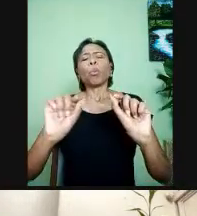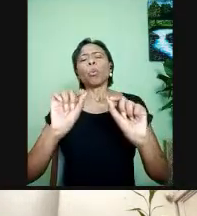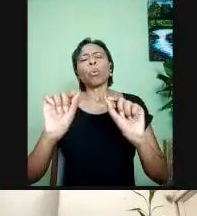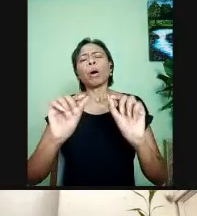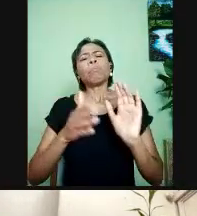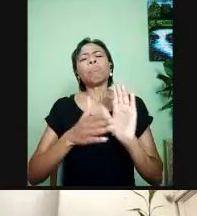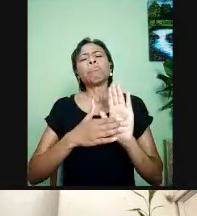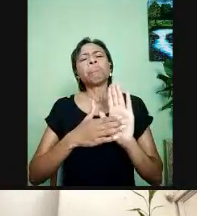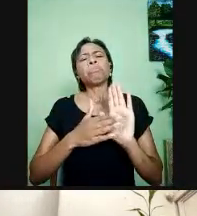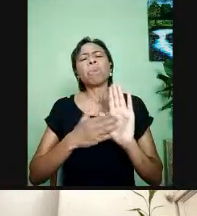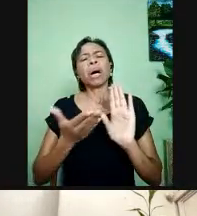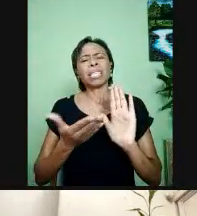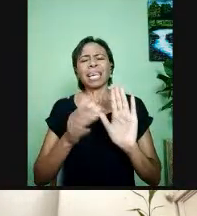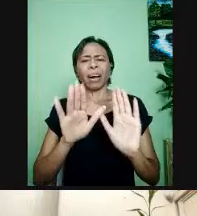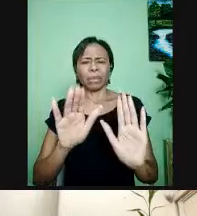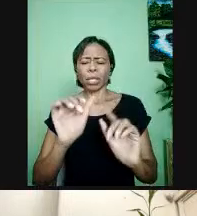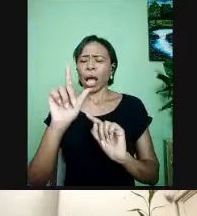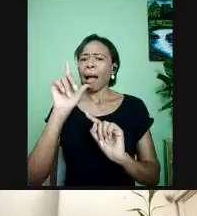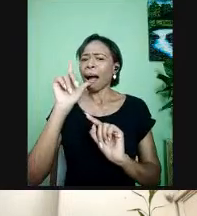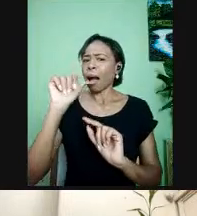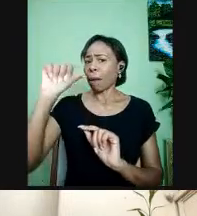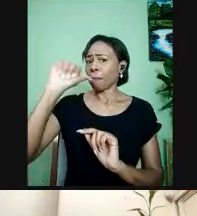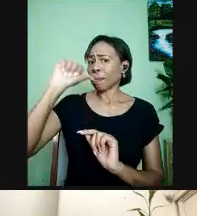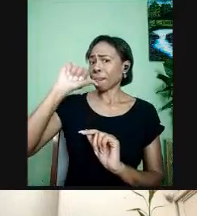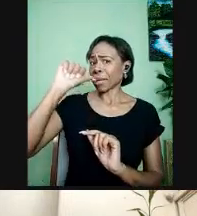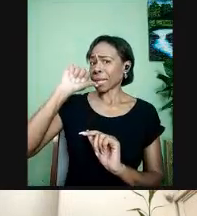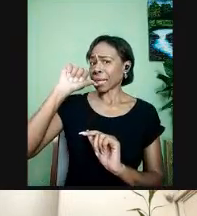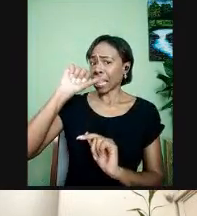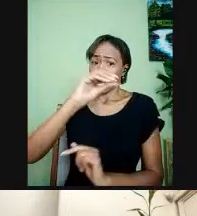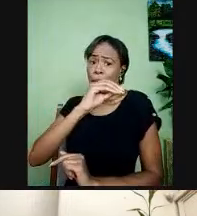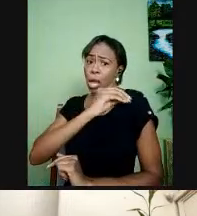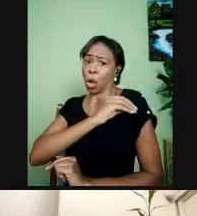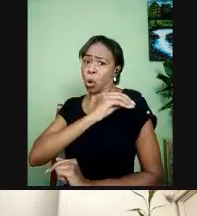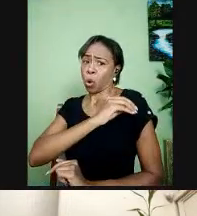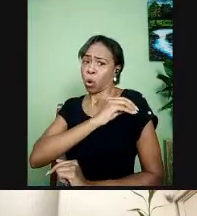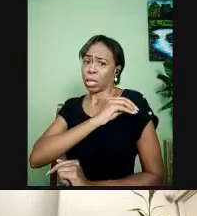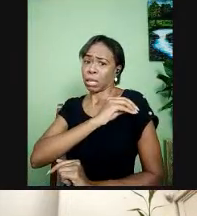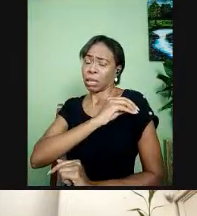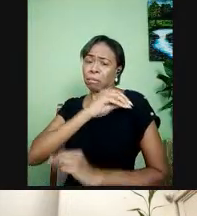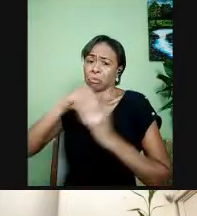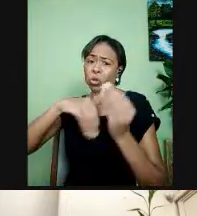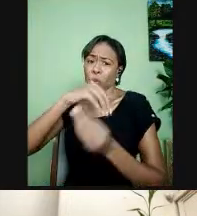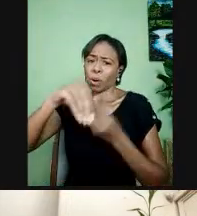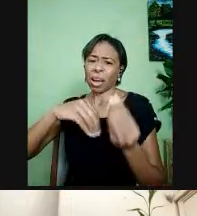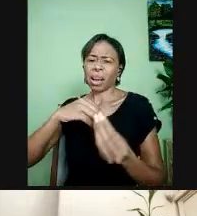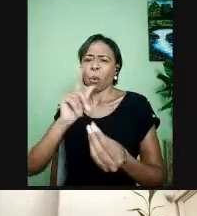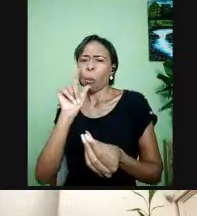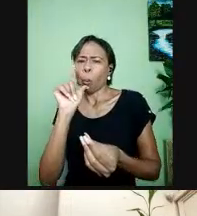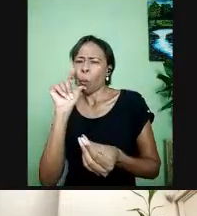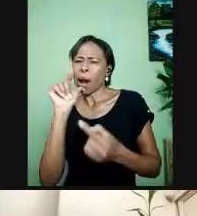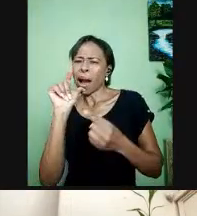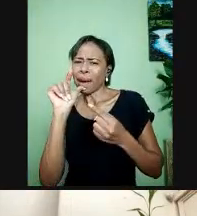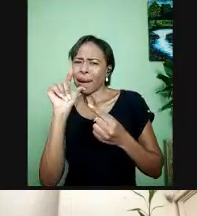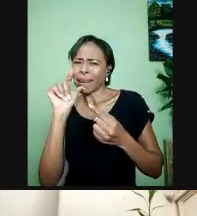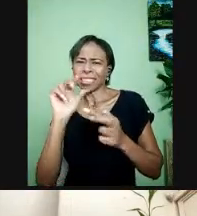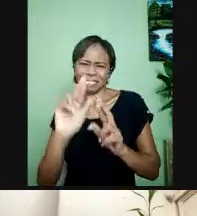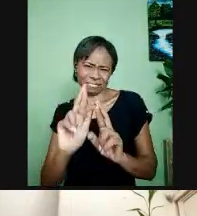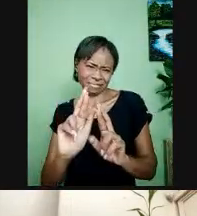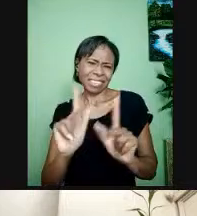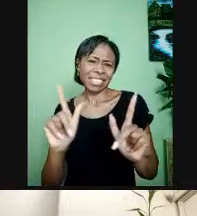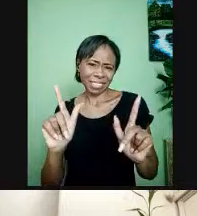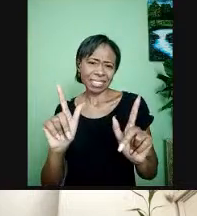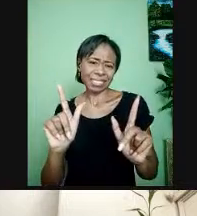Uma bebida alcoólica, mas com uma água diferenciada, onde ela é 100% segundo, né? A venda